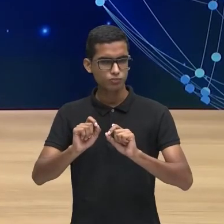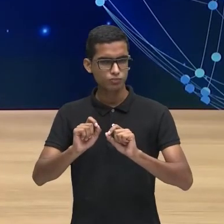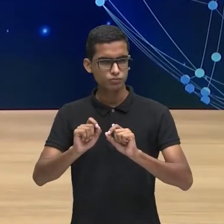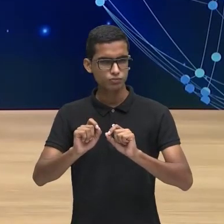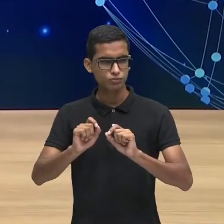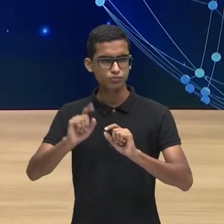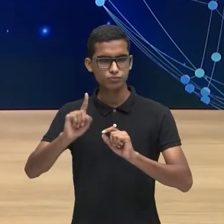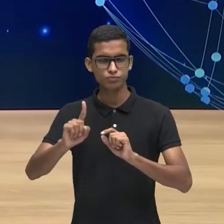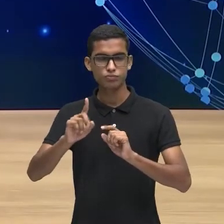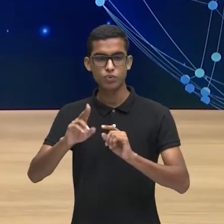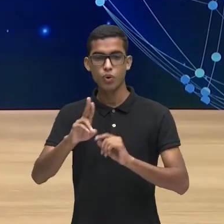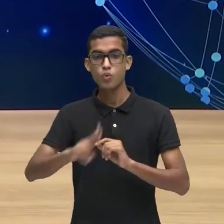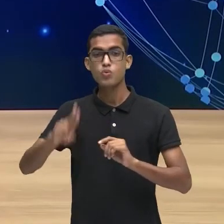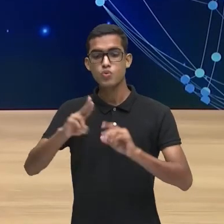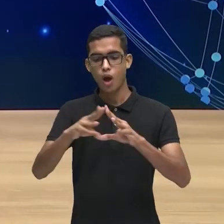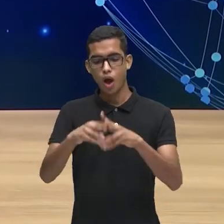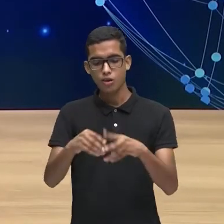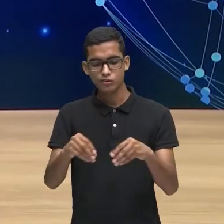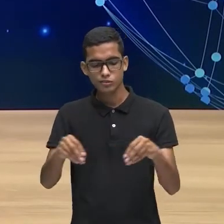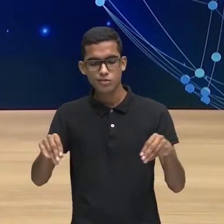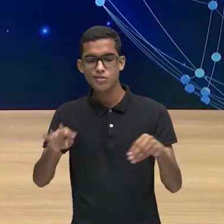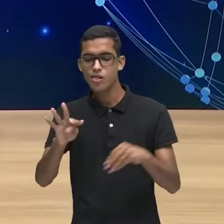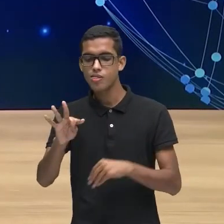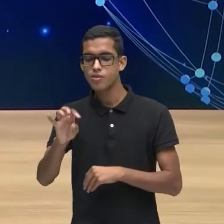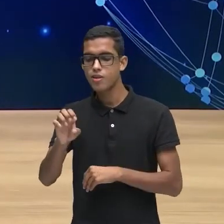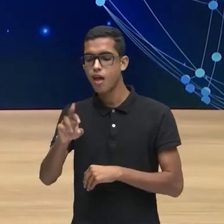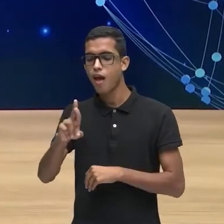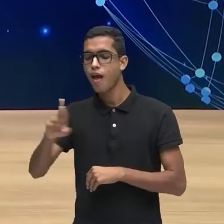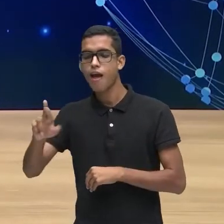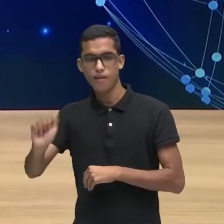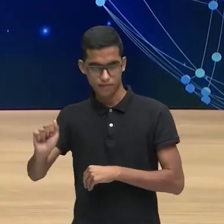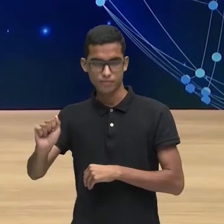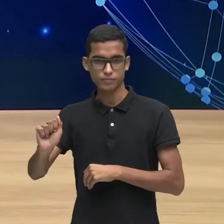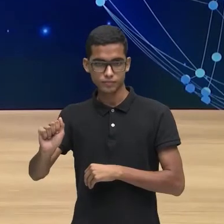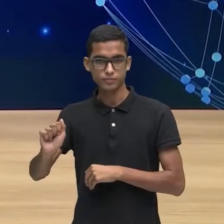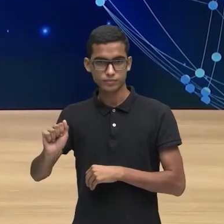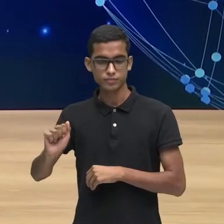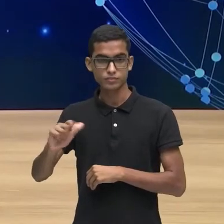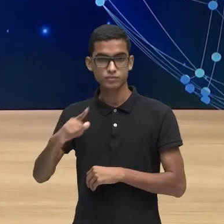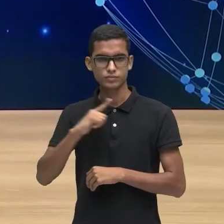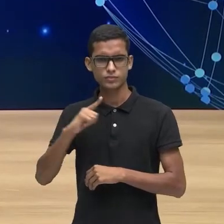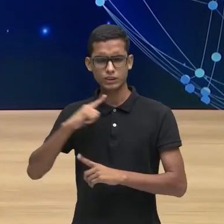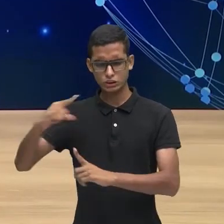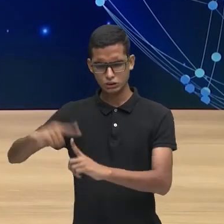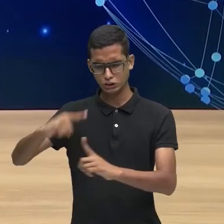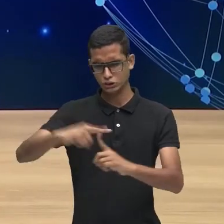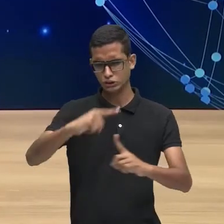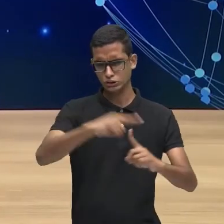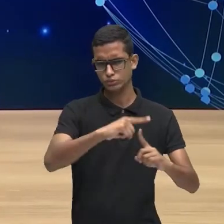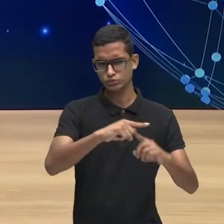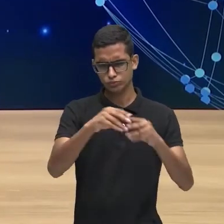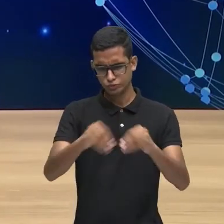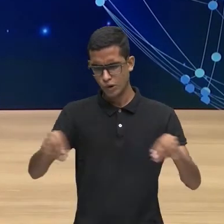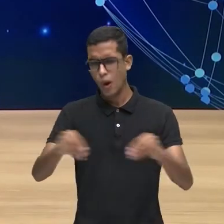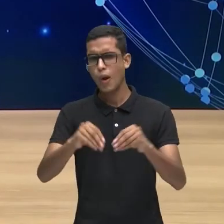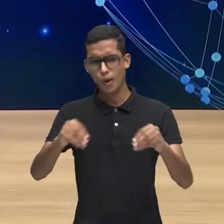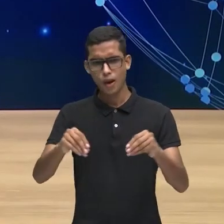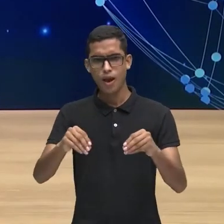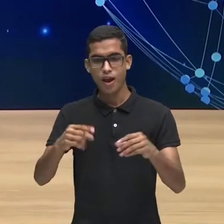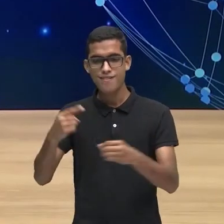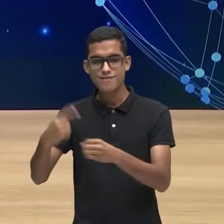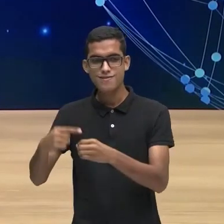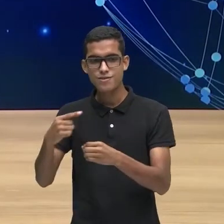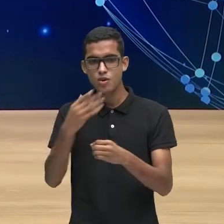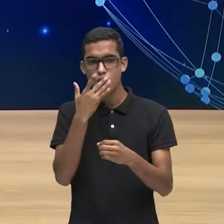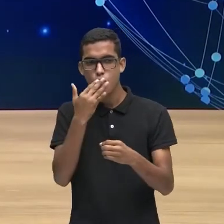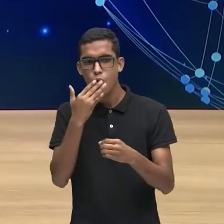com terra. E a terra, existem várias tonalidades de terra. Cada lugar, cada município, a